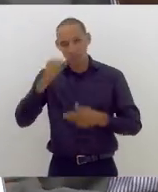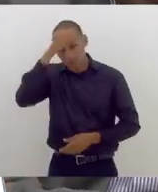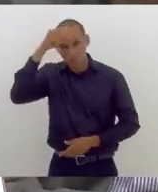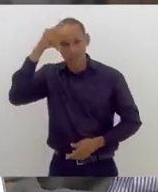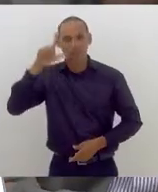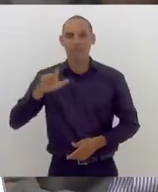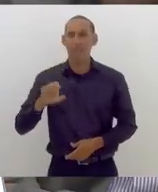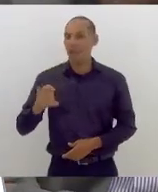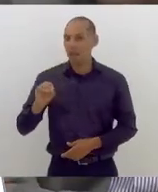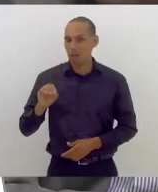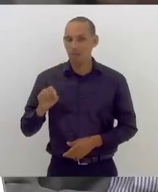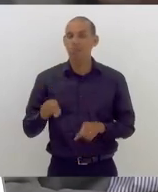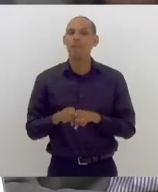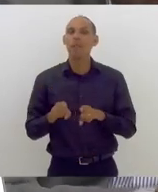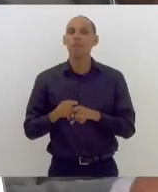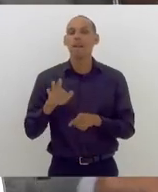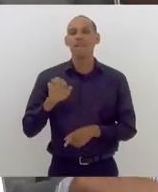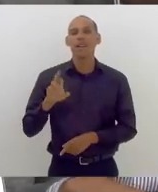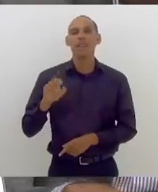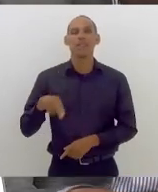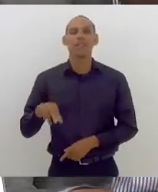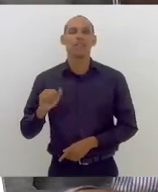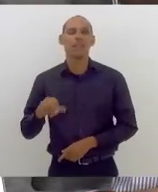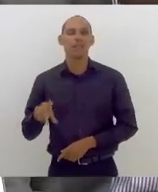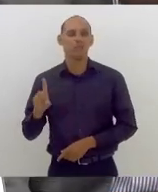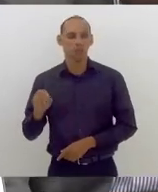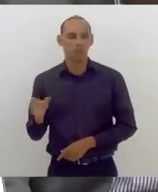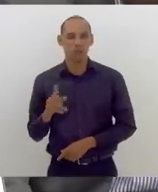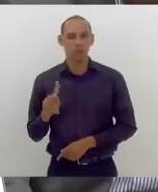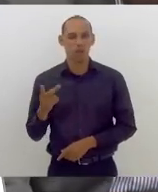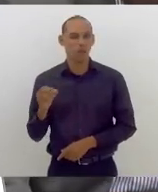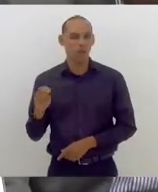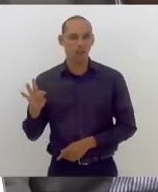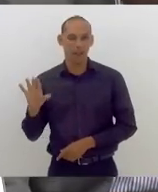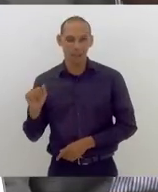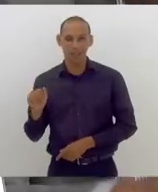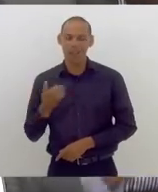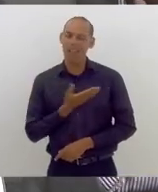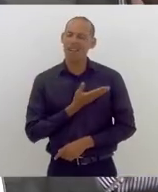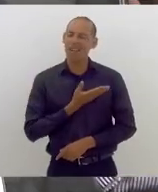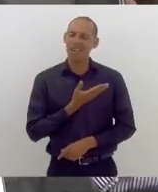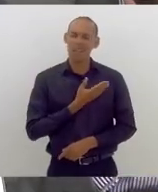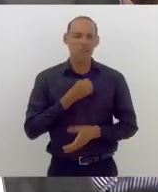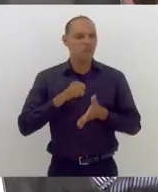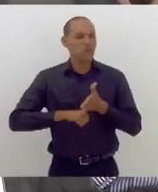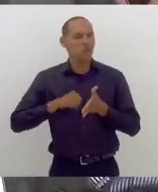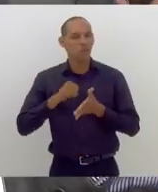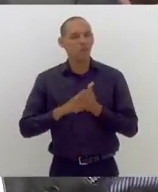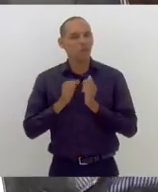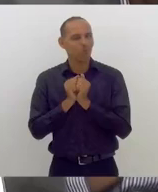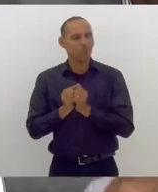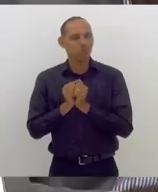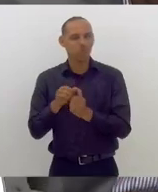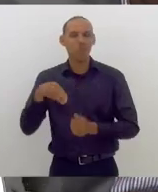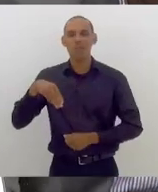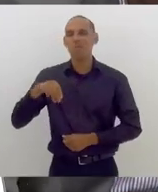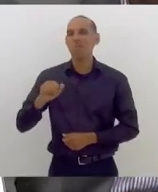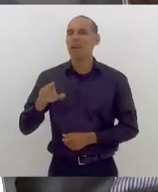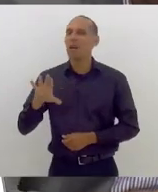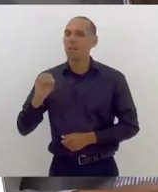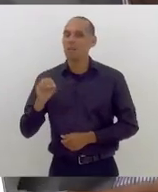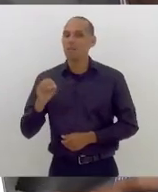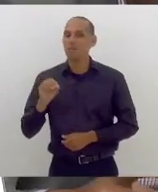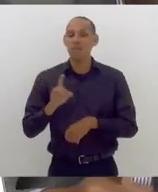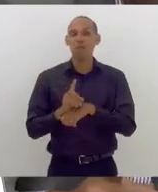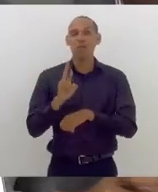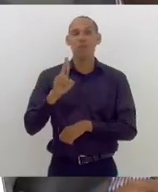também o Fernando Horta, meu amigo, companheiro de estrada de luta, Mauro, o